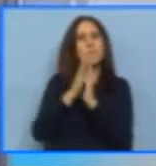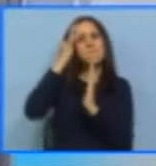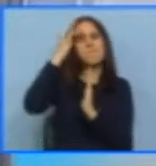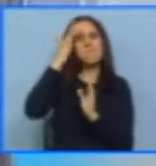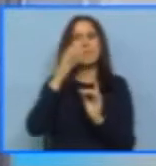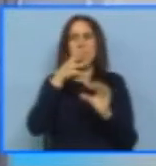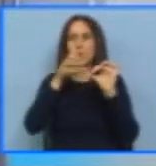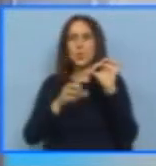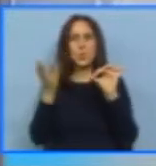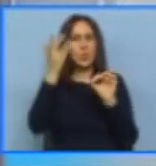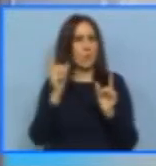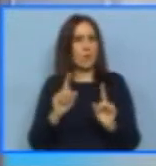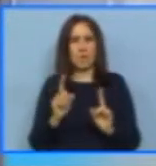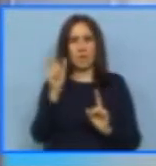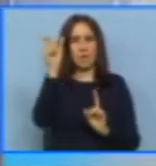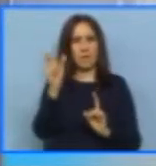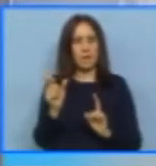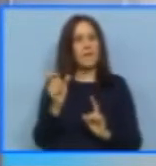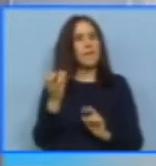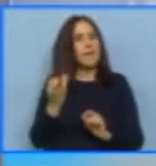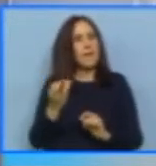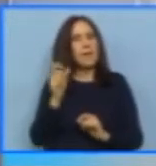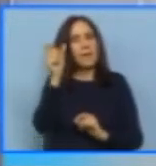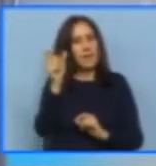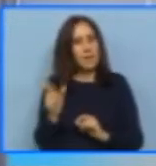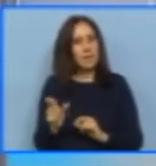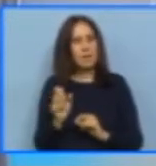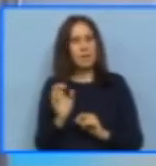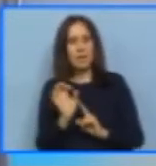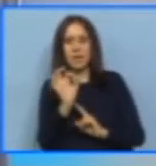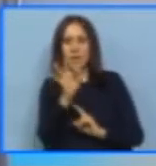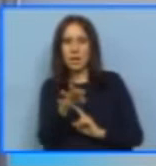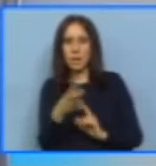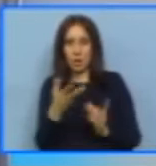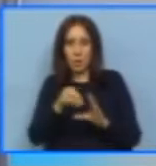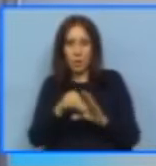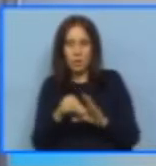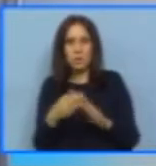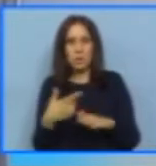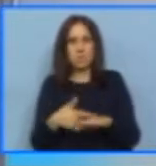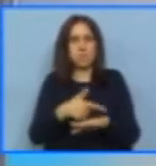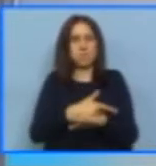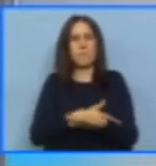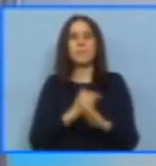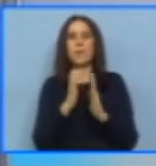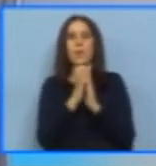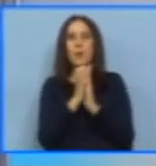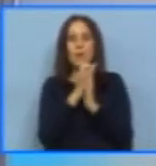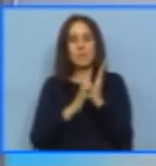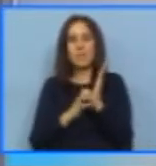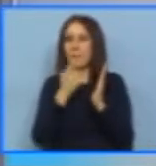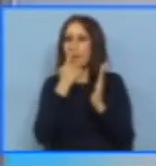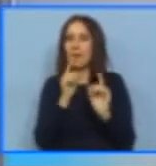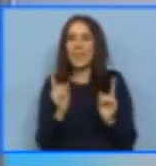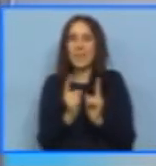grandes discursos. Aliás, ele mesmo sugere, neste contexto atual de vertigem, que as homilias, por exemplo, sejam curtinhas, e de facto